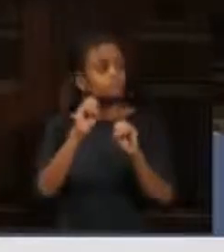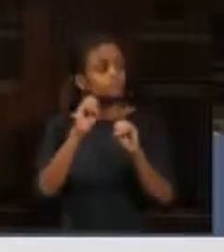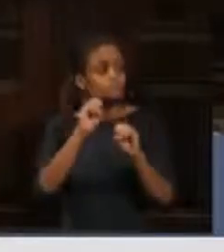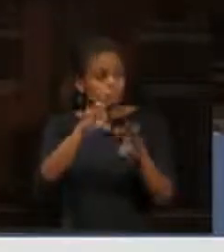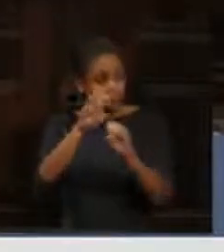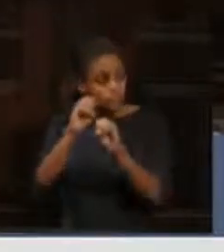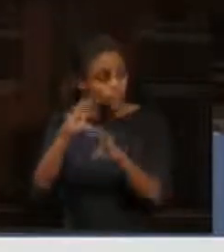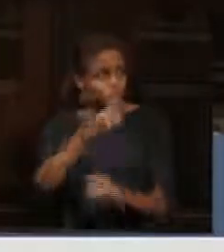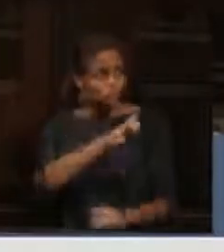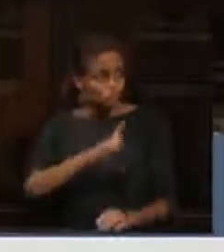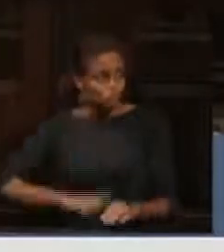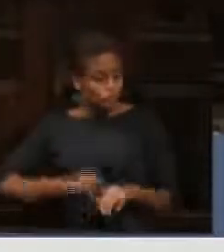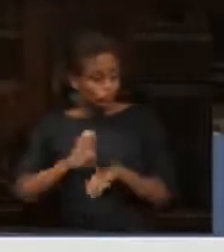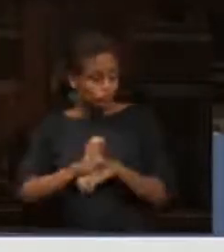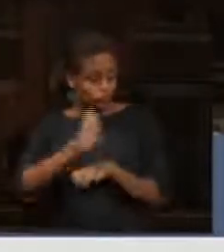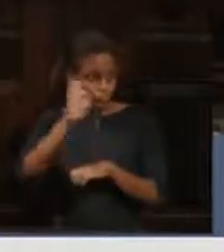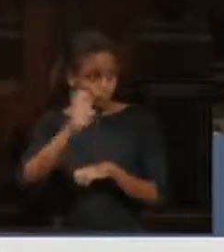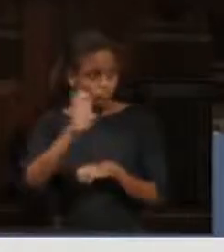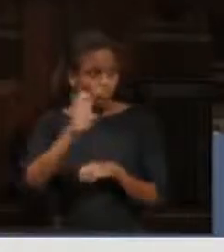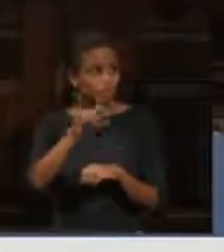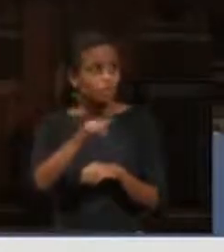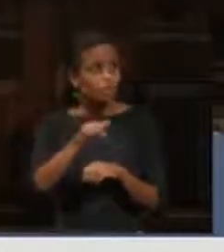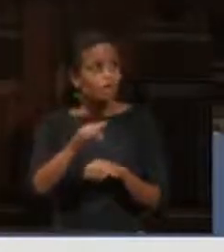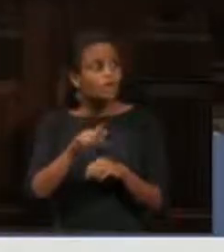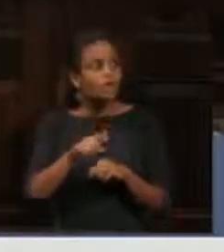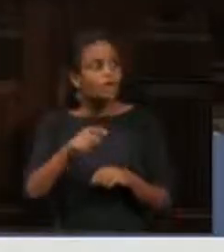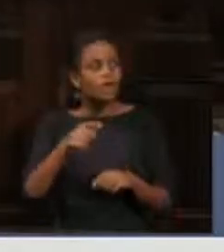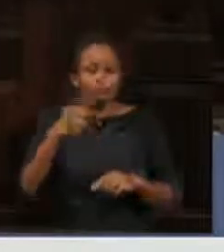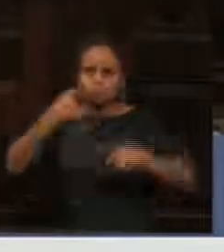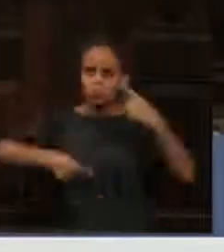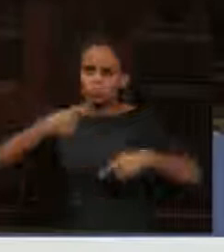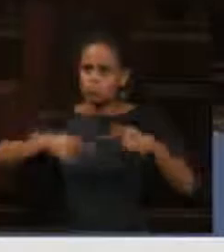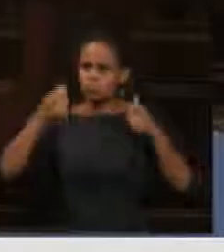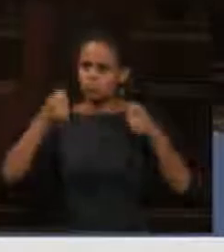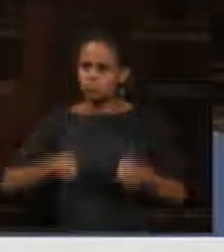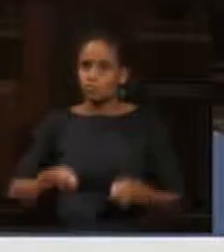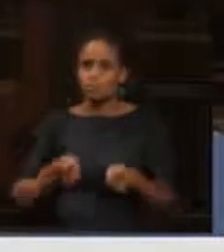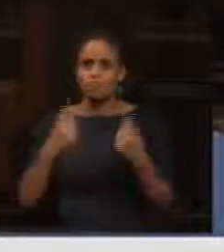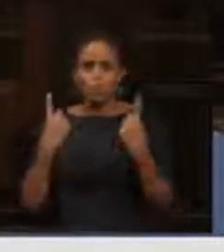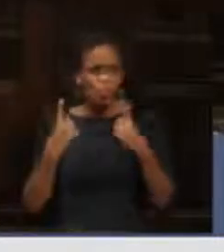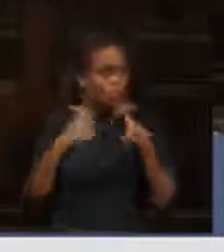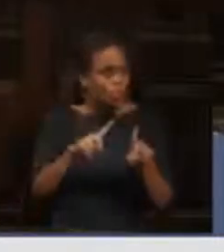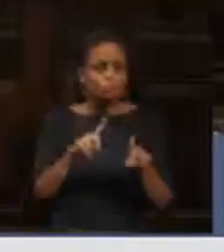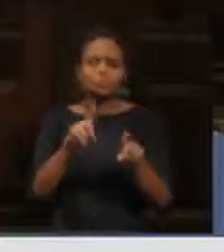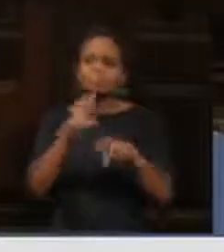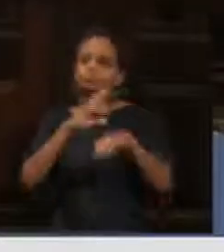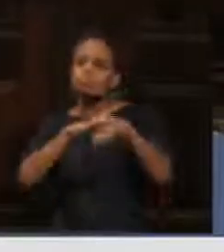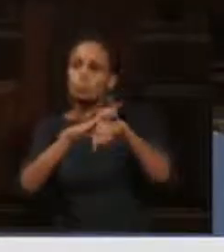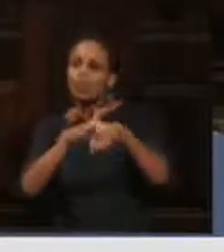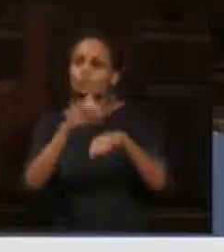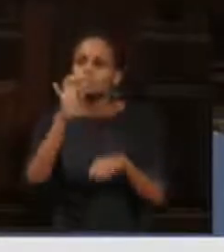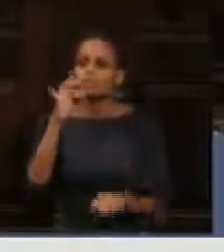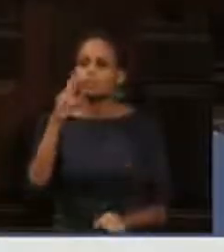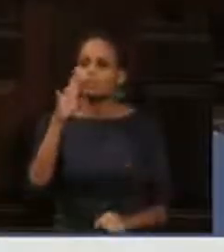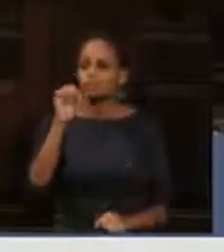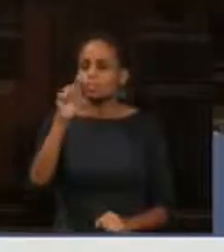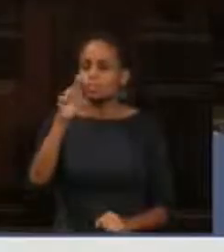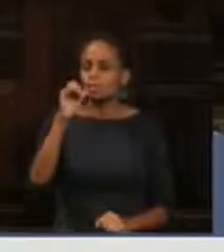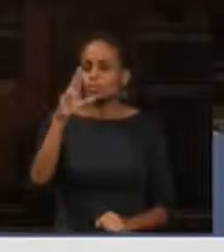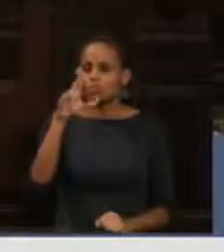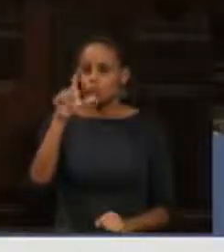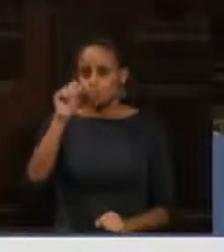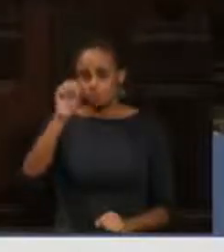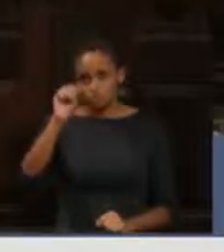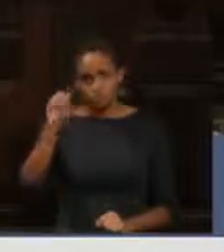estadual a fortalecer as políticas de combate à tuberculose, a não fechar